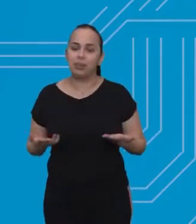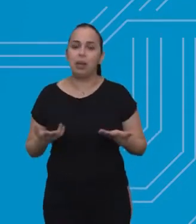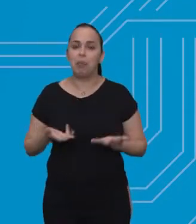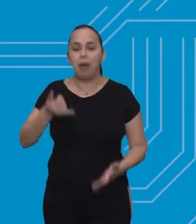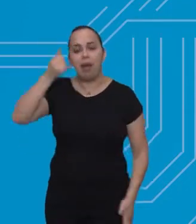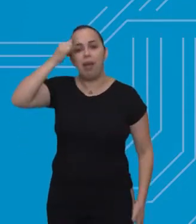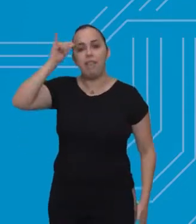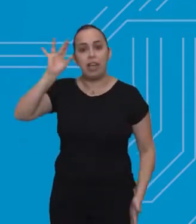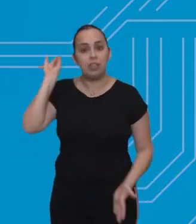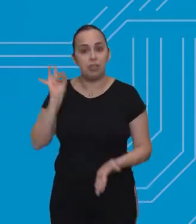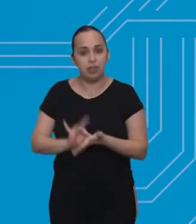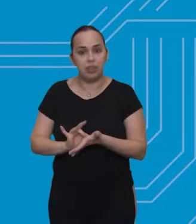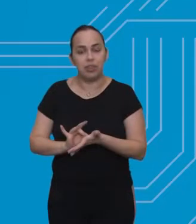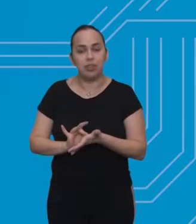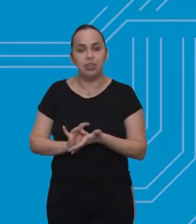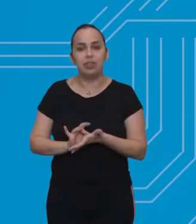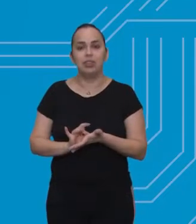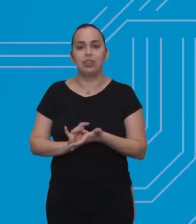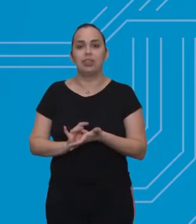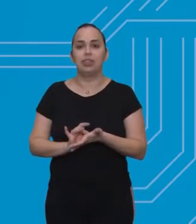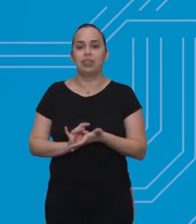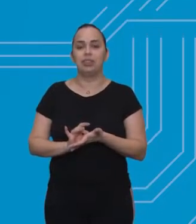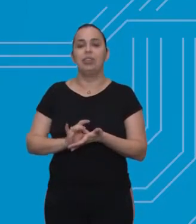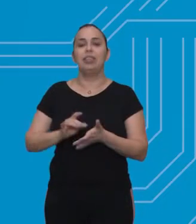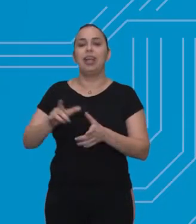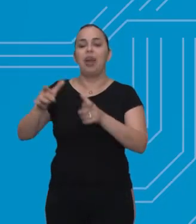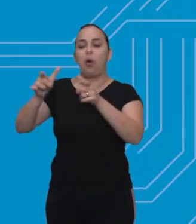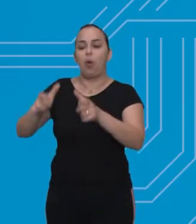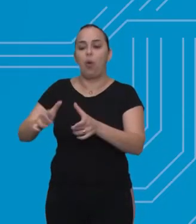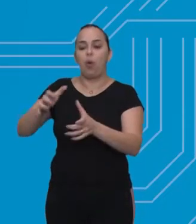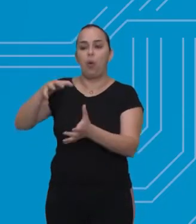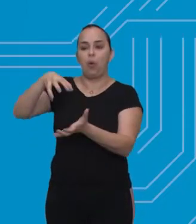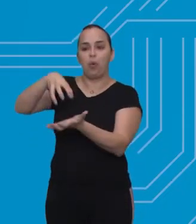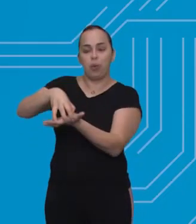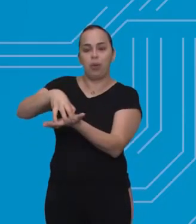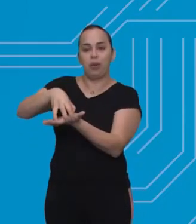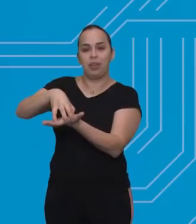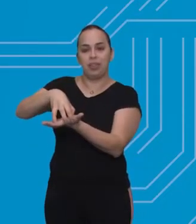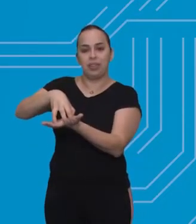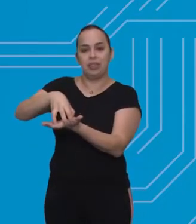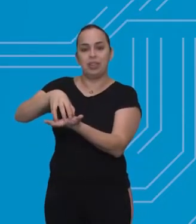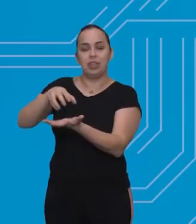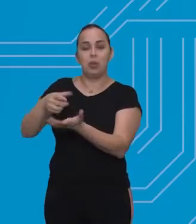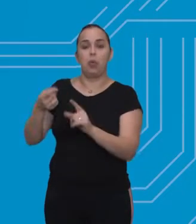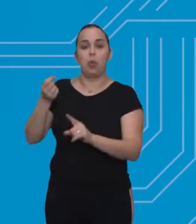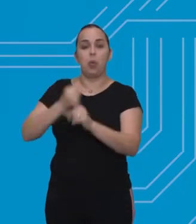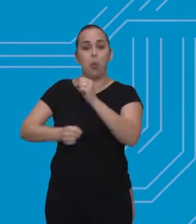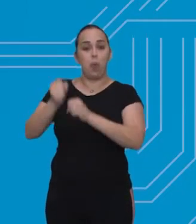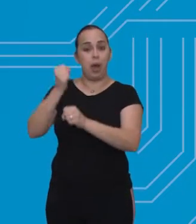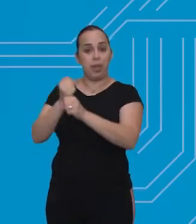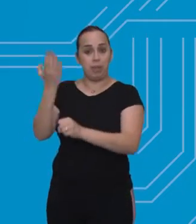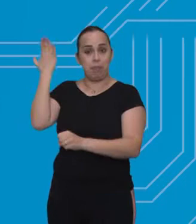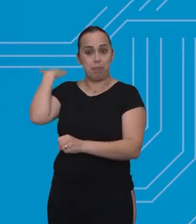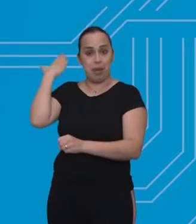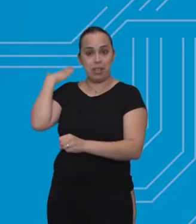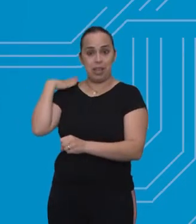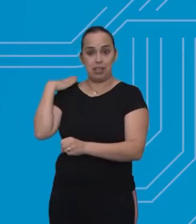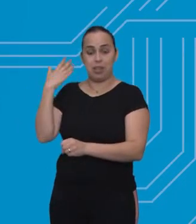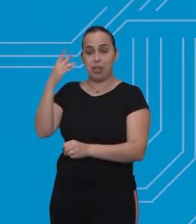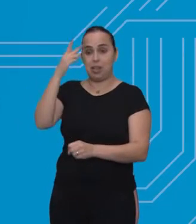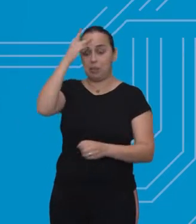sabe que não pode né E para evitar Essa realidade nossa cidade conta com os pontos de entrega voluntária só no ano passado